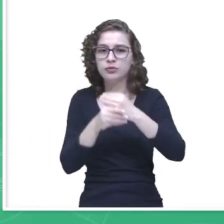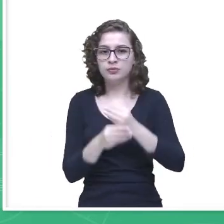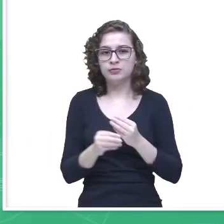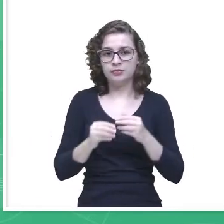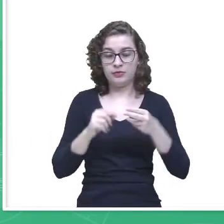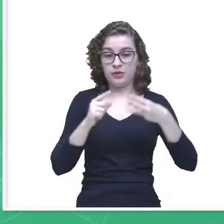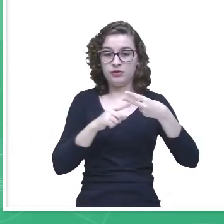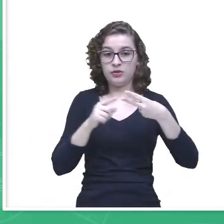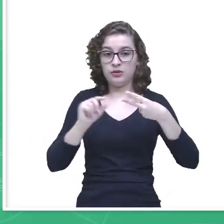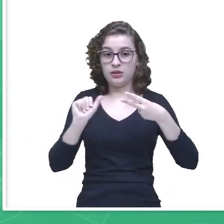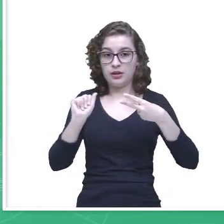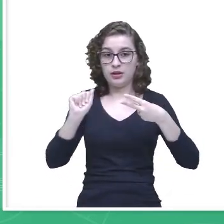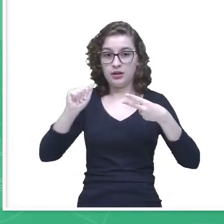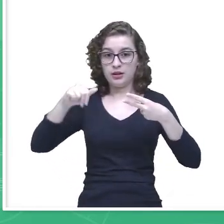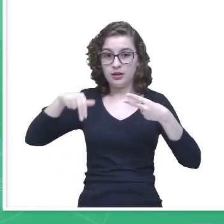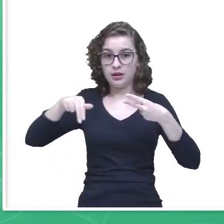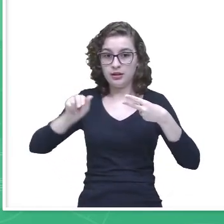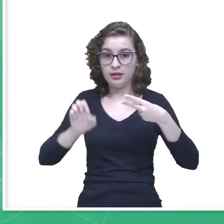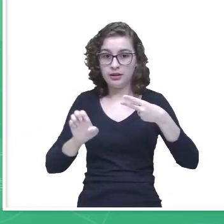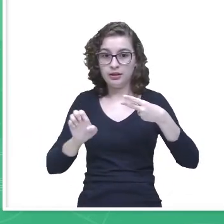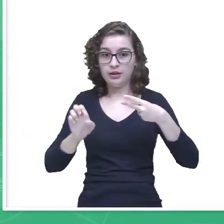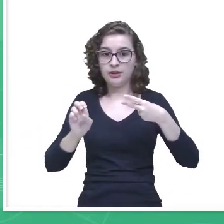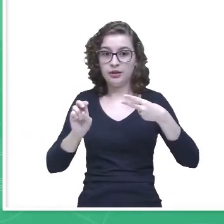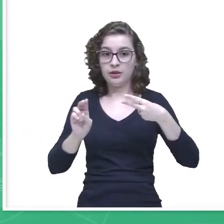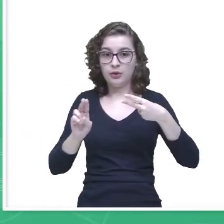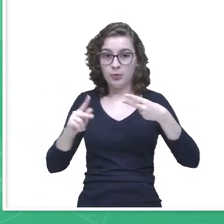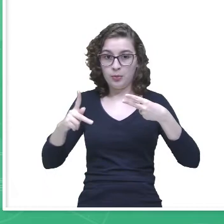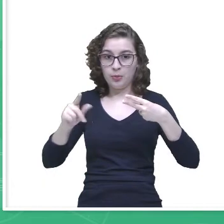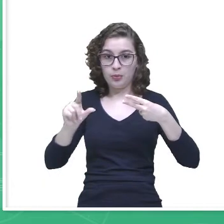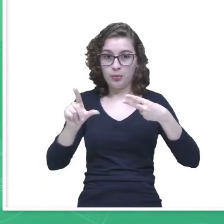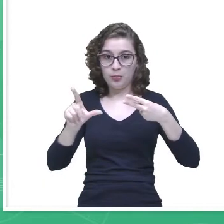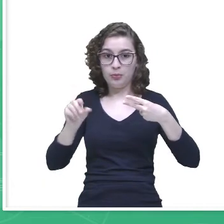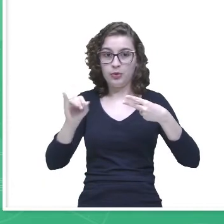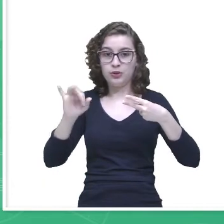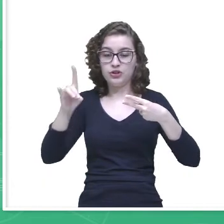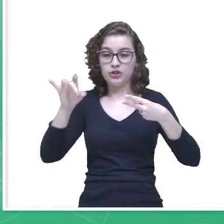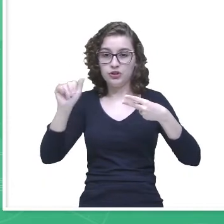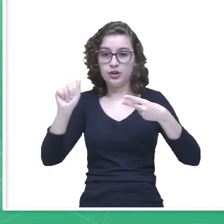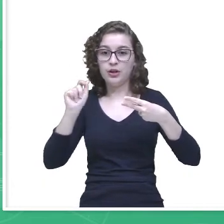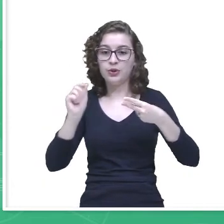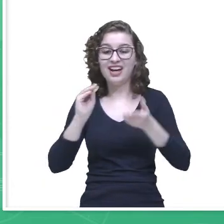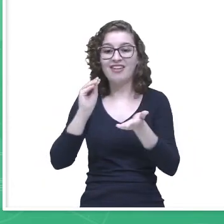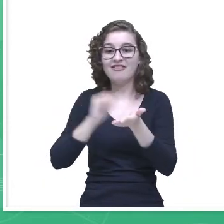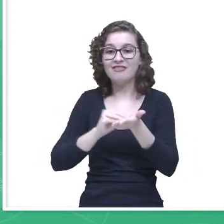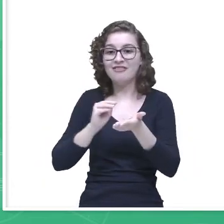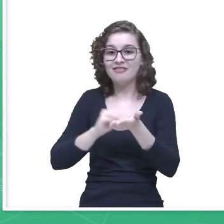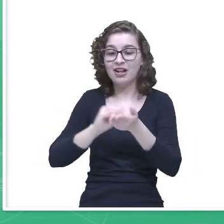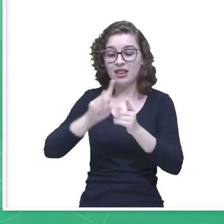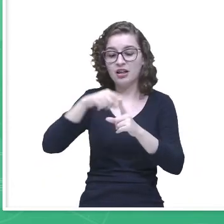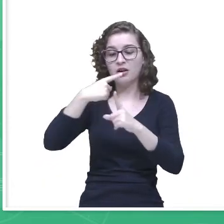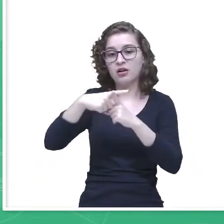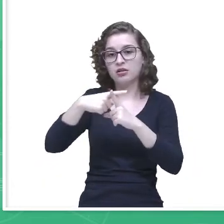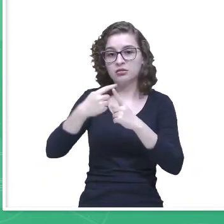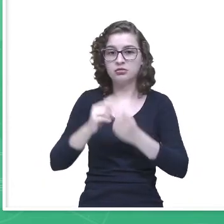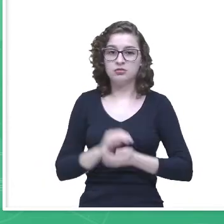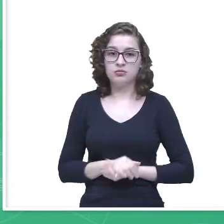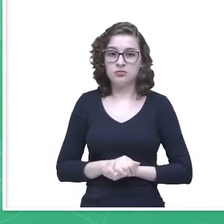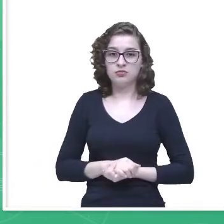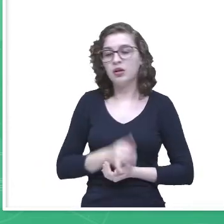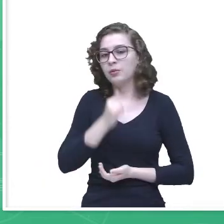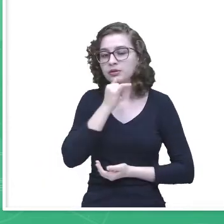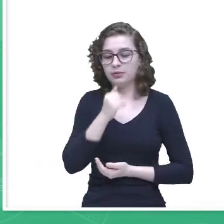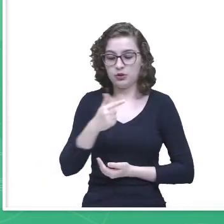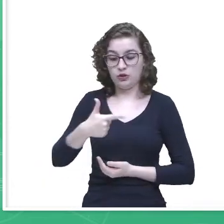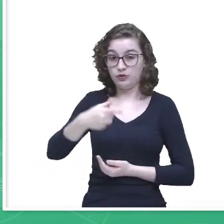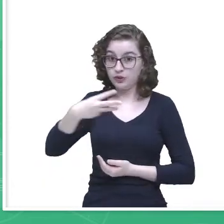ausência ou adição desse cromossomo. Como assim, professora? Então, olha só, gente. Nós não temos 23